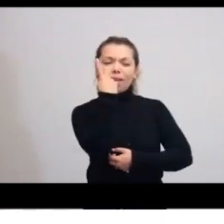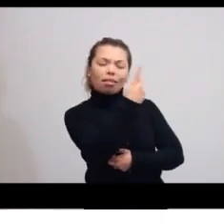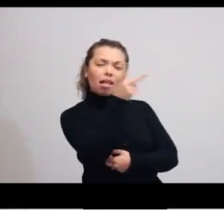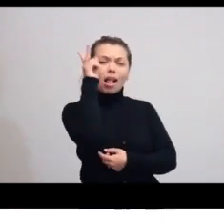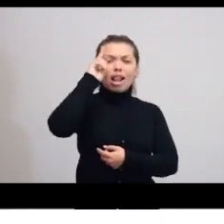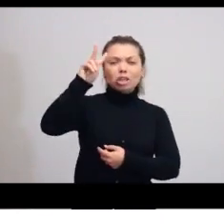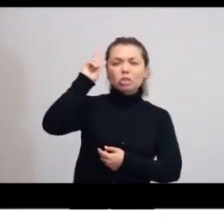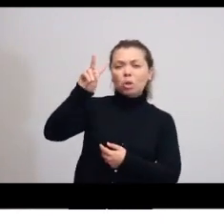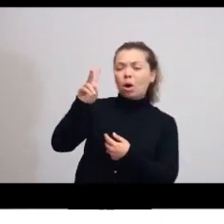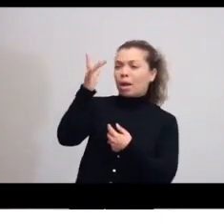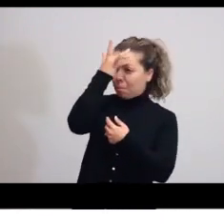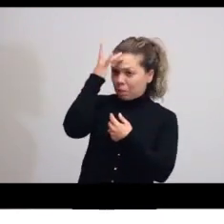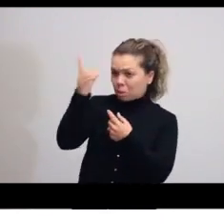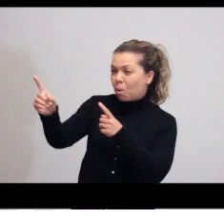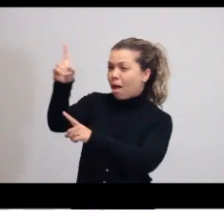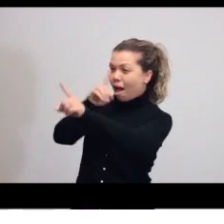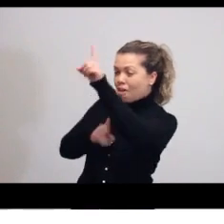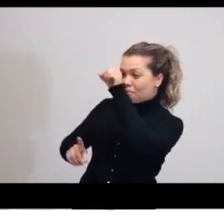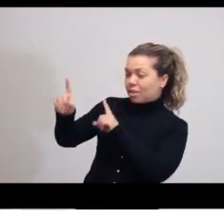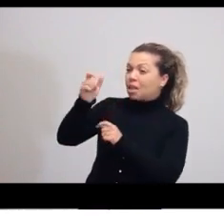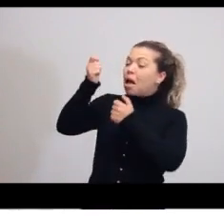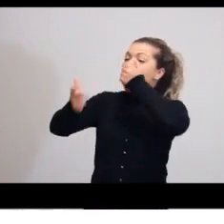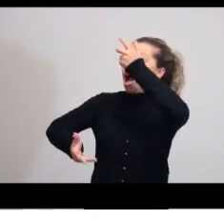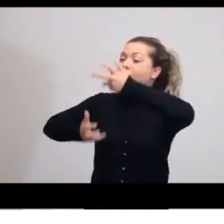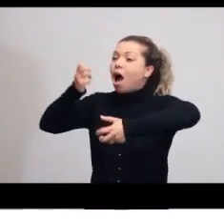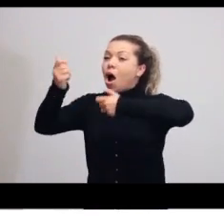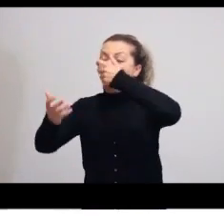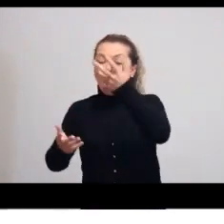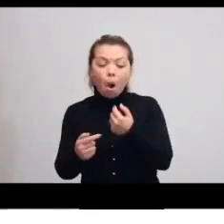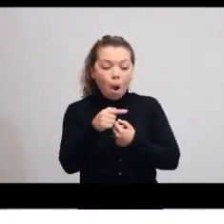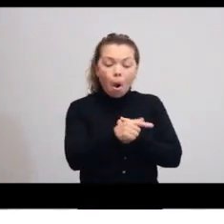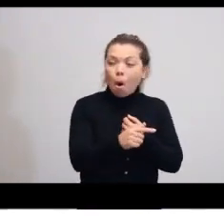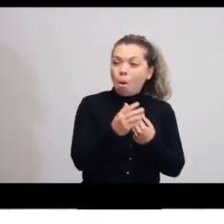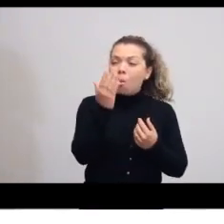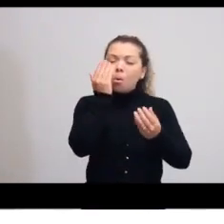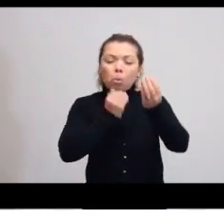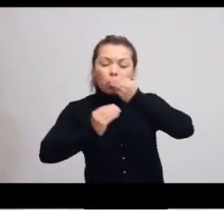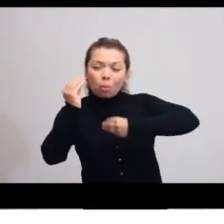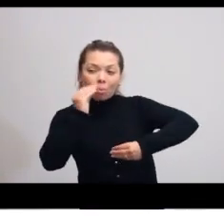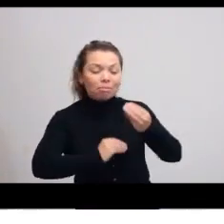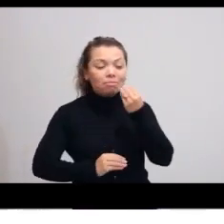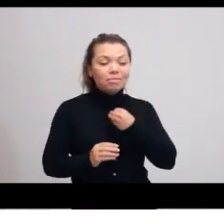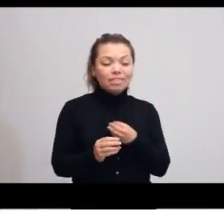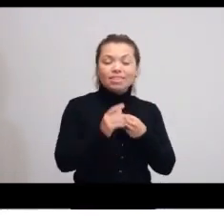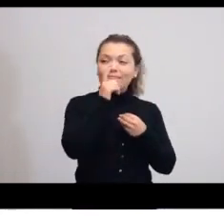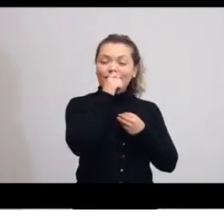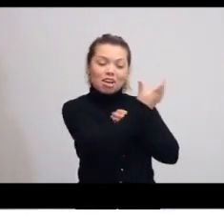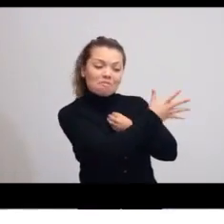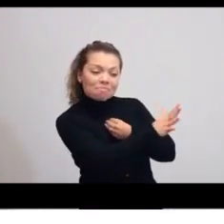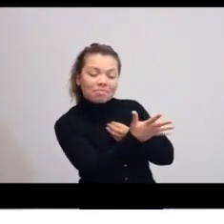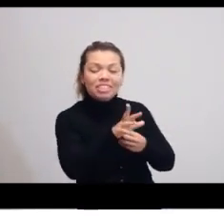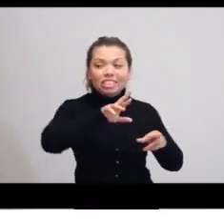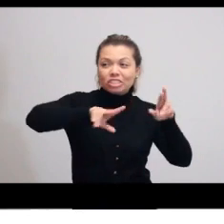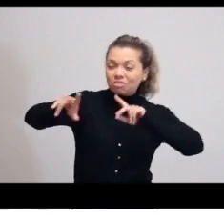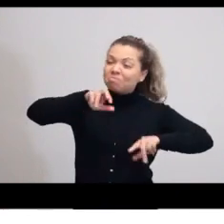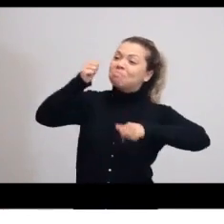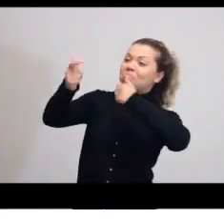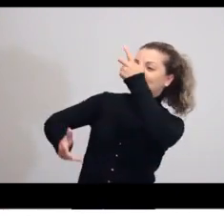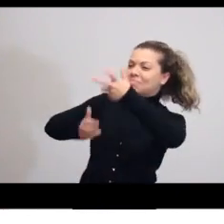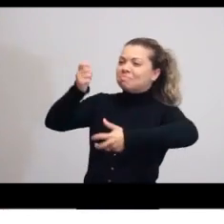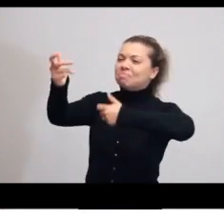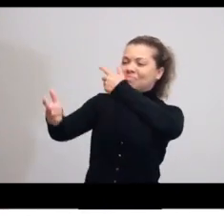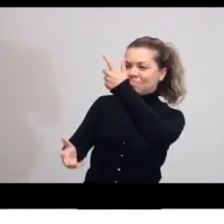Patrimônio Histórico e Artístico Nacional, sendo o maior centro histórico tombado do estado de São Paulo. Sua população hoje é